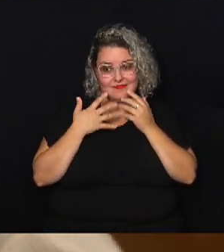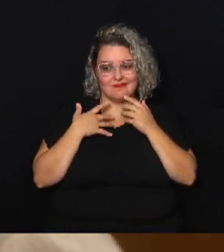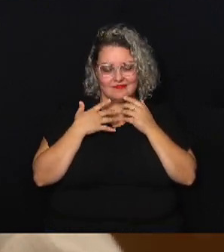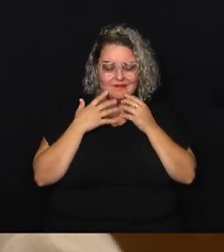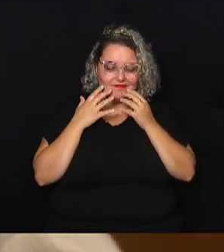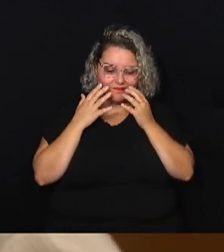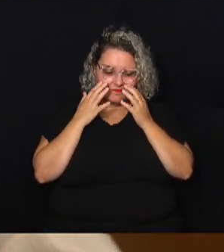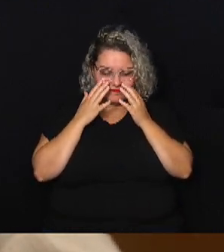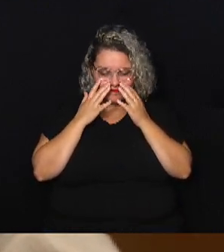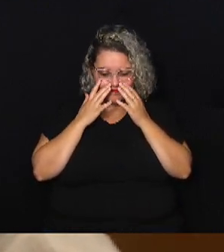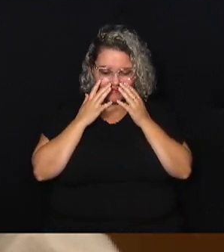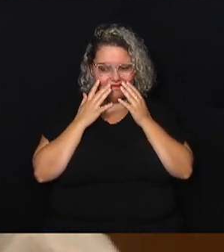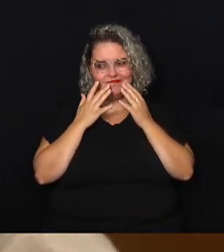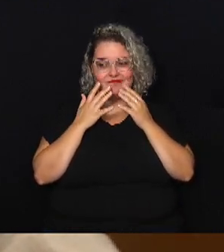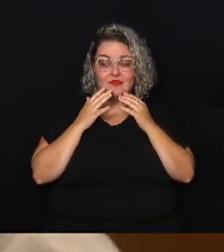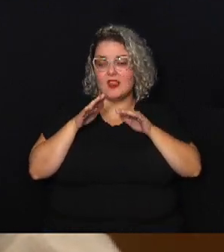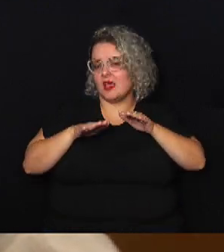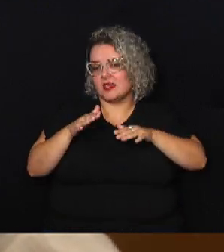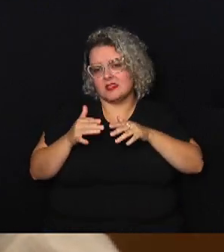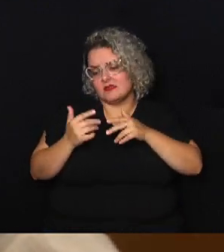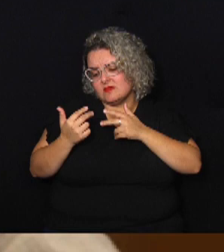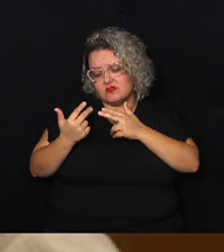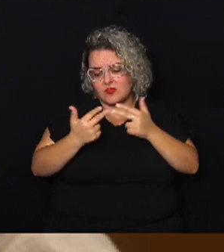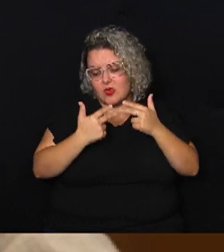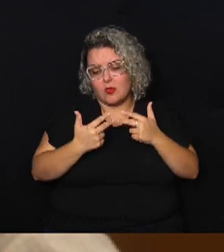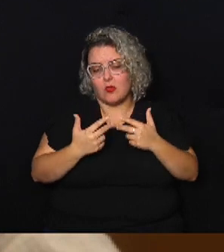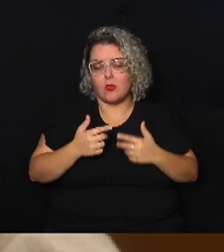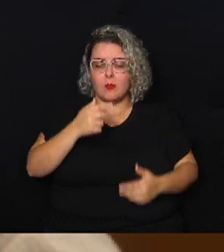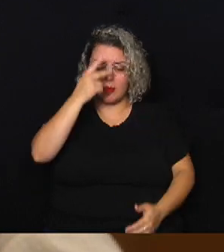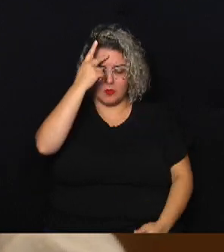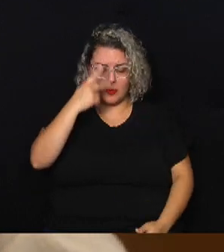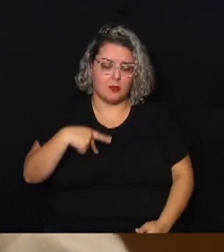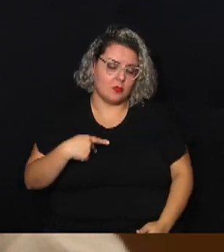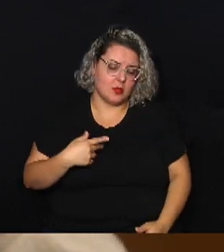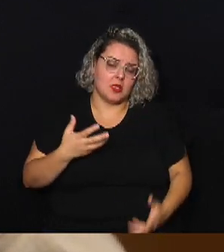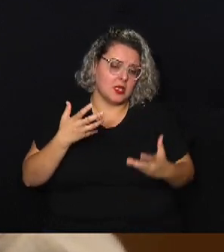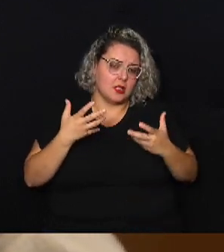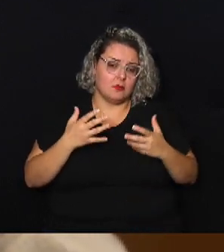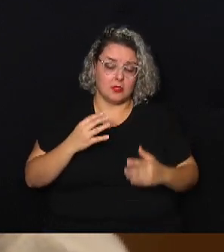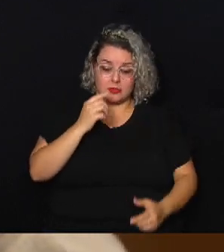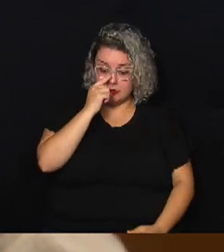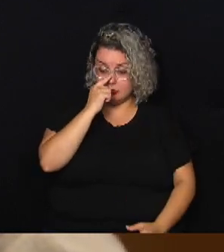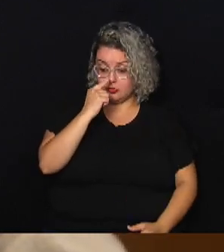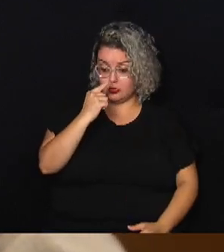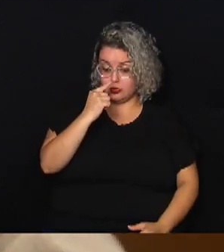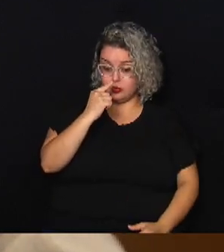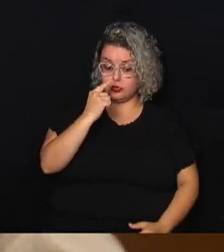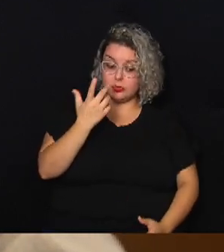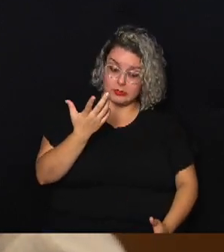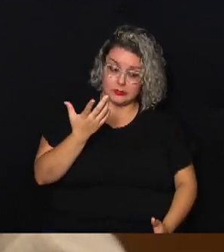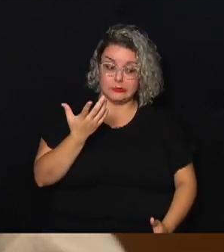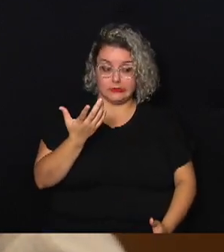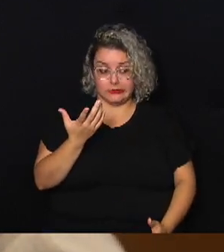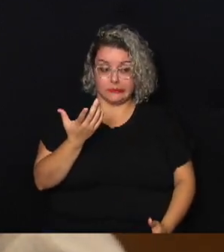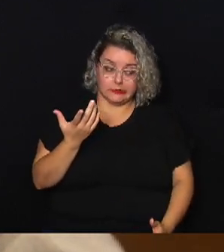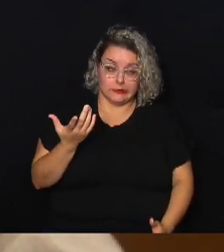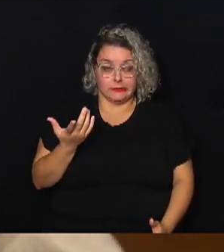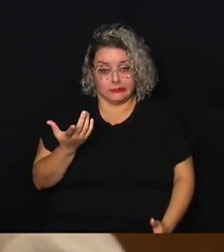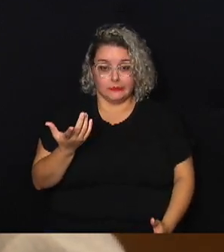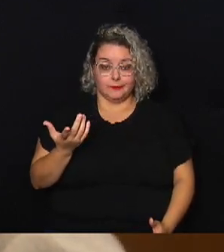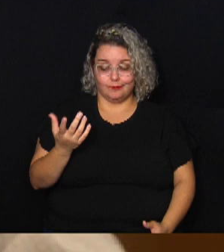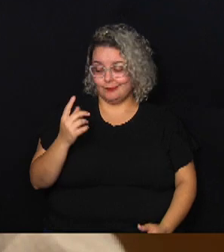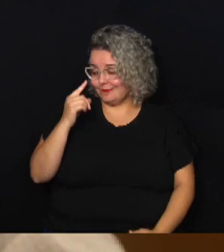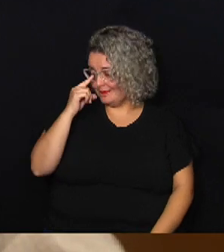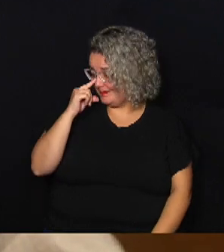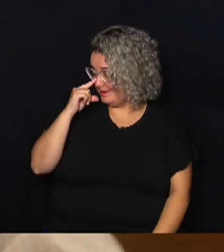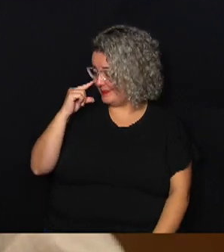talvez não esteja tão harmônico quanto ela gostaria, talvez ele seja muito maior em relação ao restante da face.